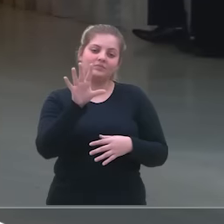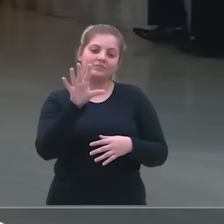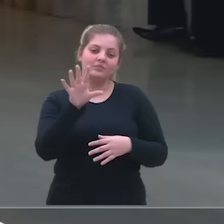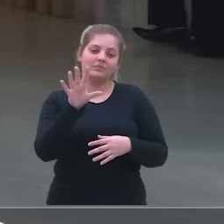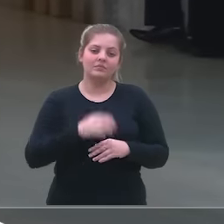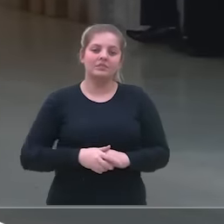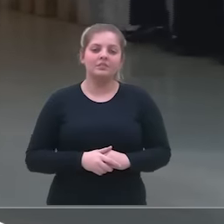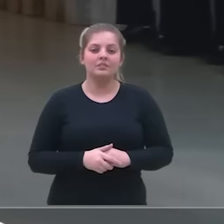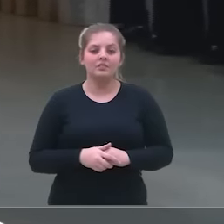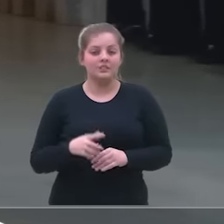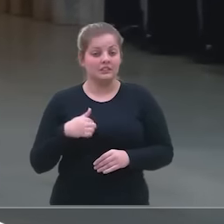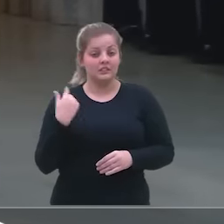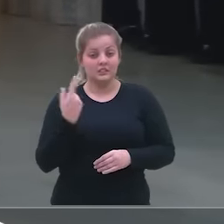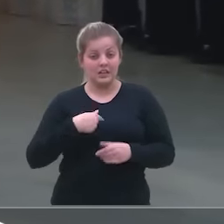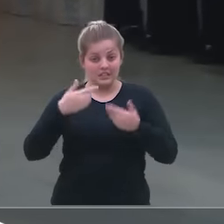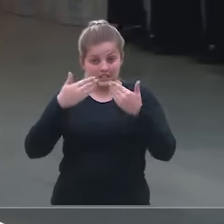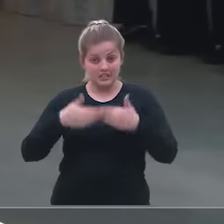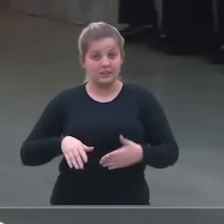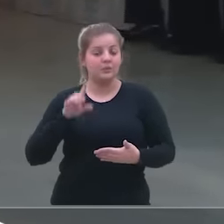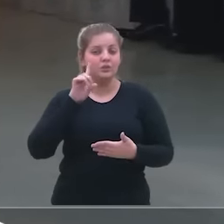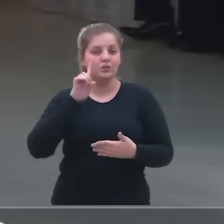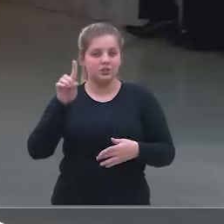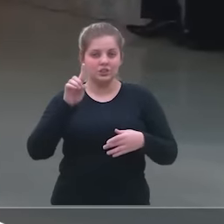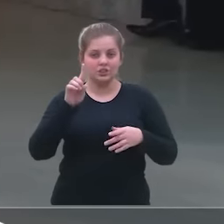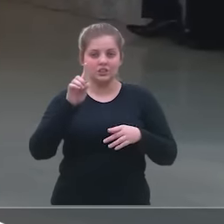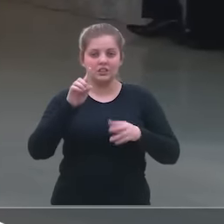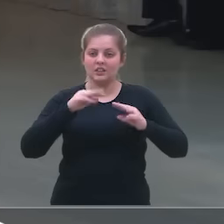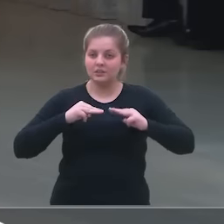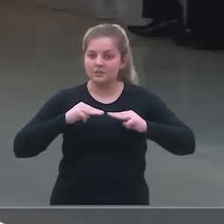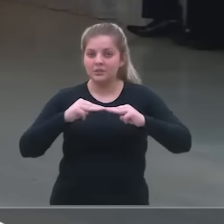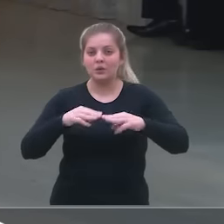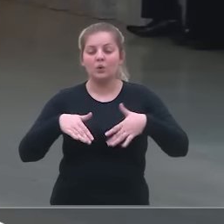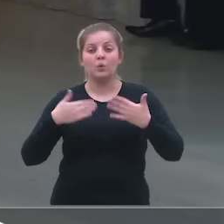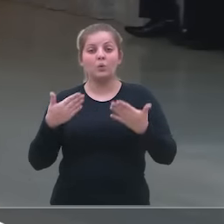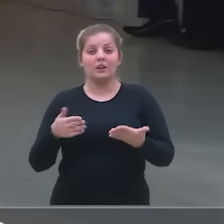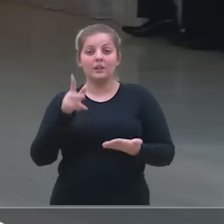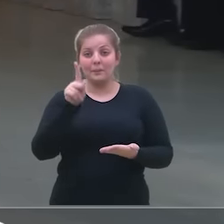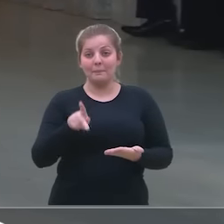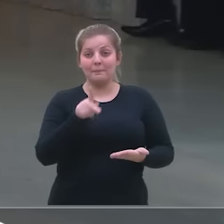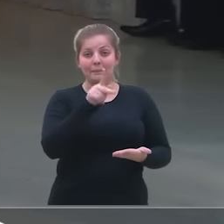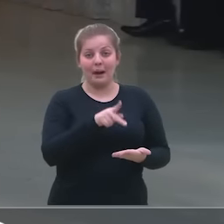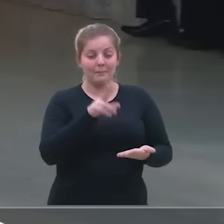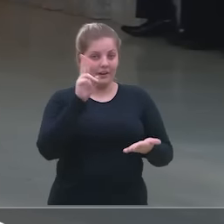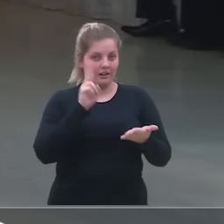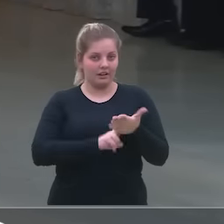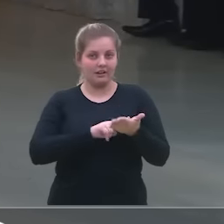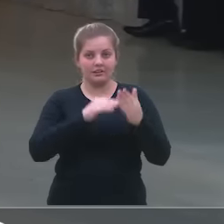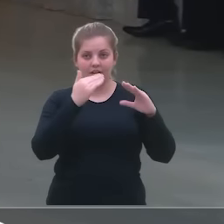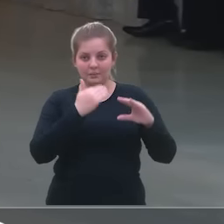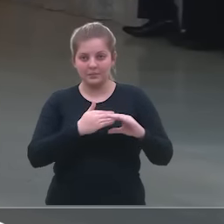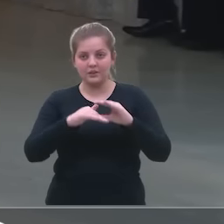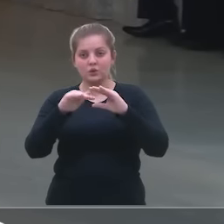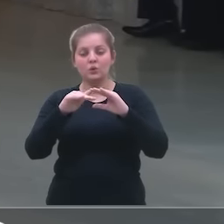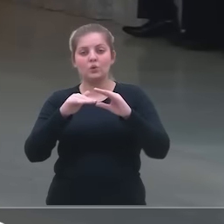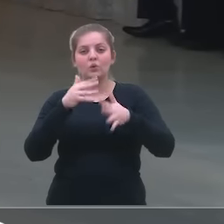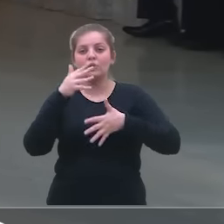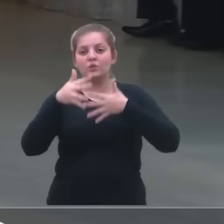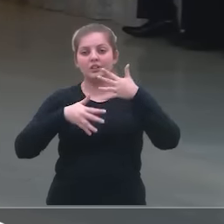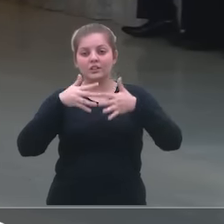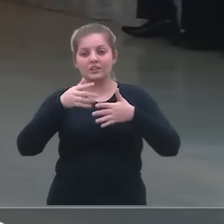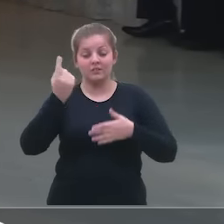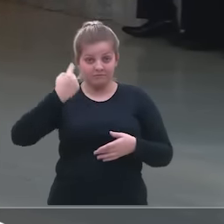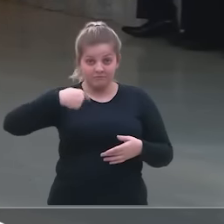nós estamos no dia das Missões Quando o Papa mandou uma belíssima carta dizendo